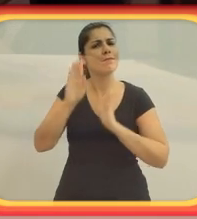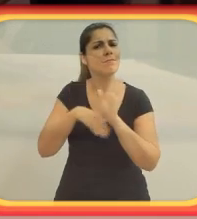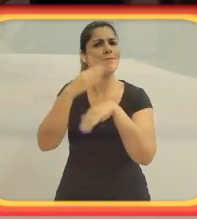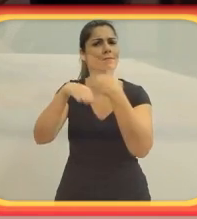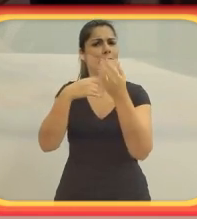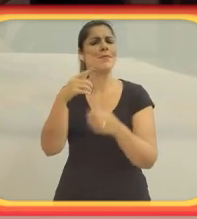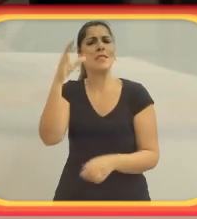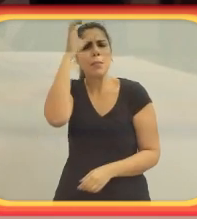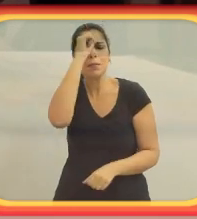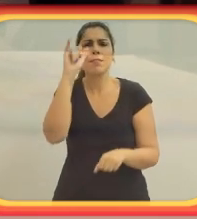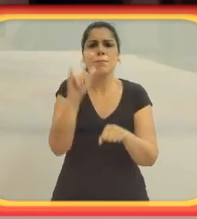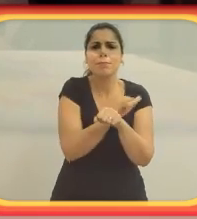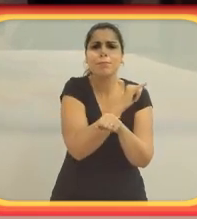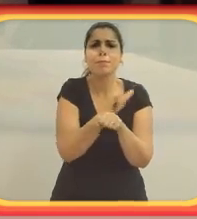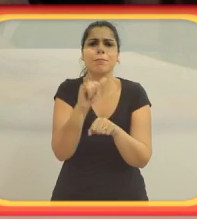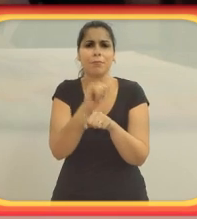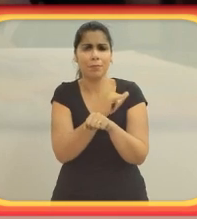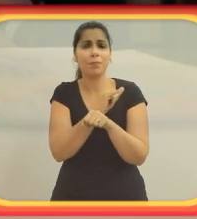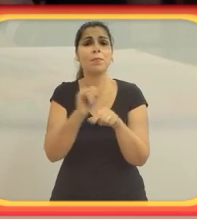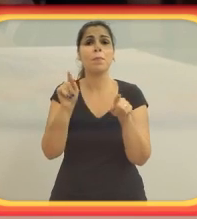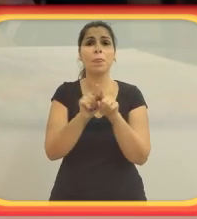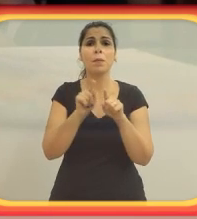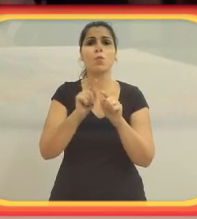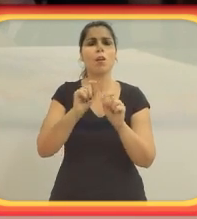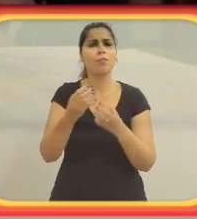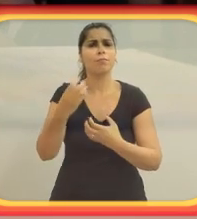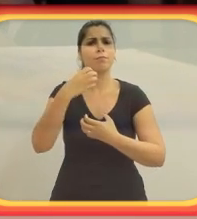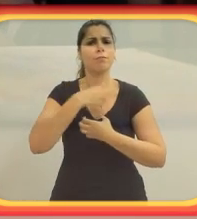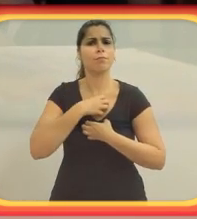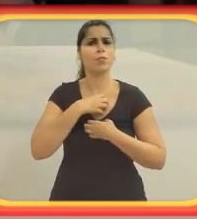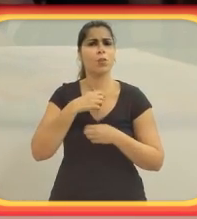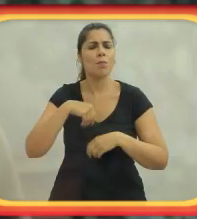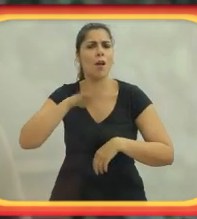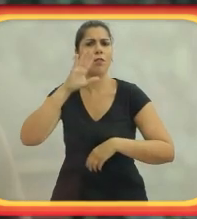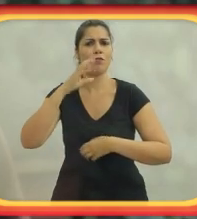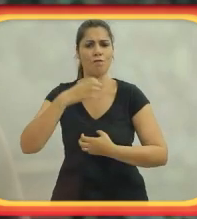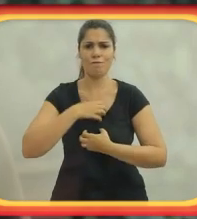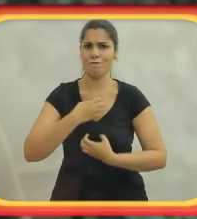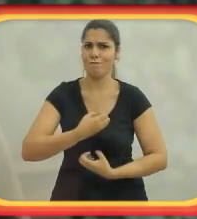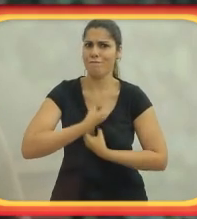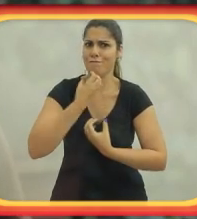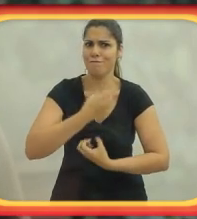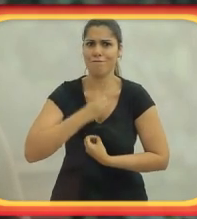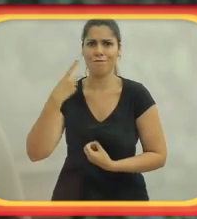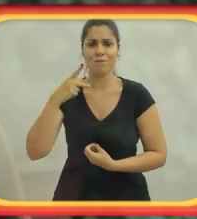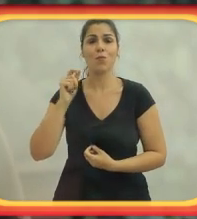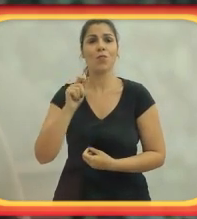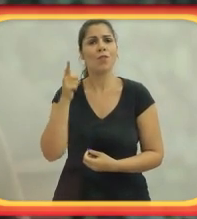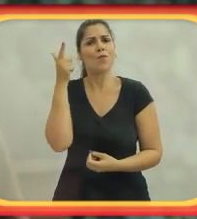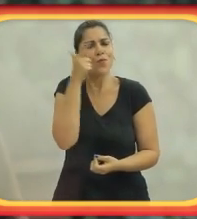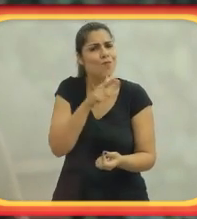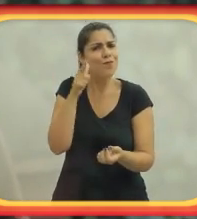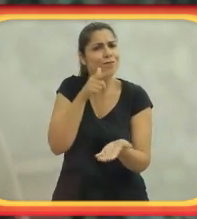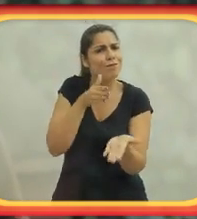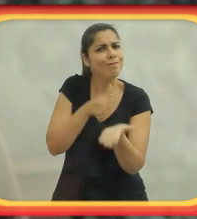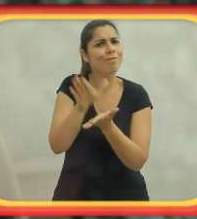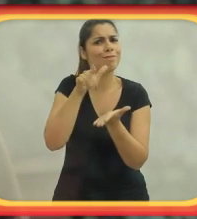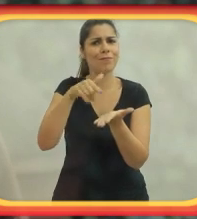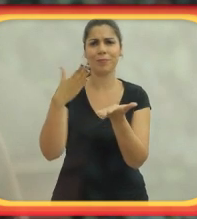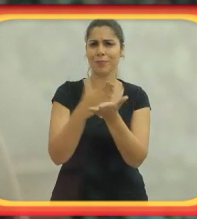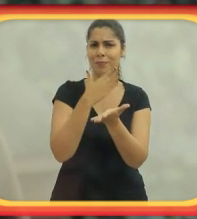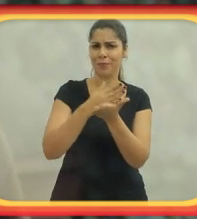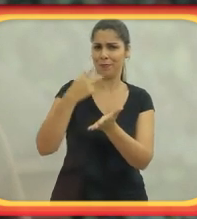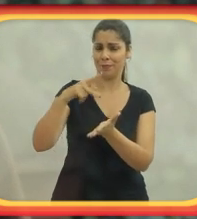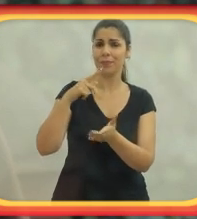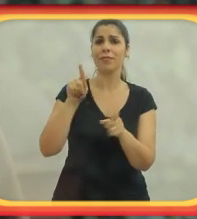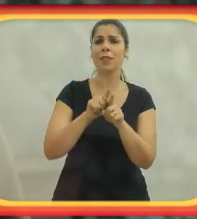que ela poderia se desenvolver, nós estimulamos isso e ela foi se desenvolvendo, foi aprendendo as